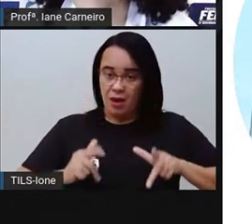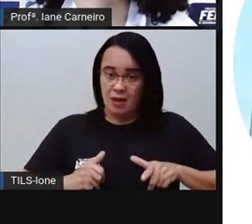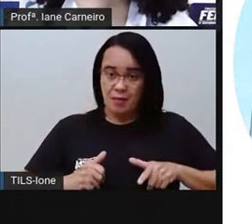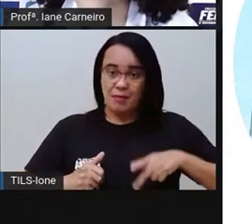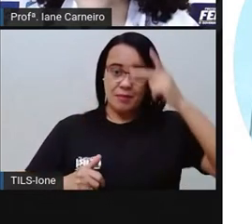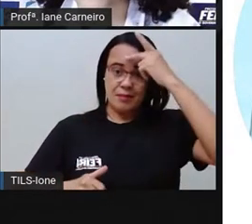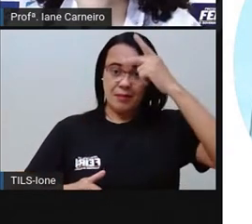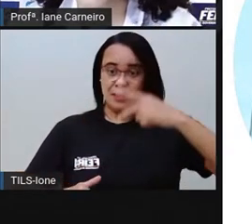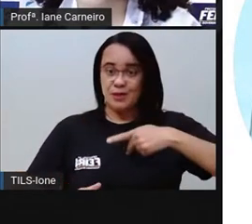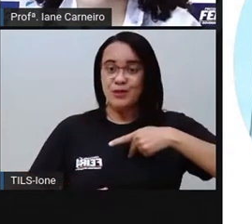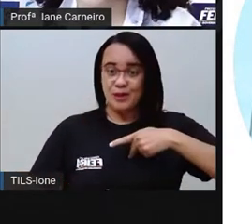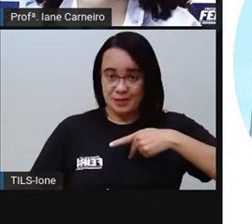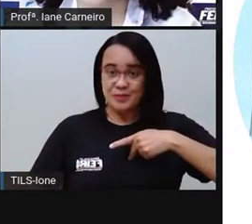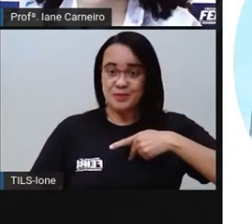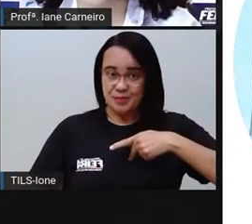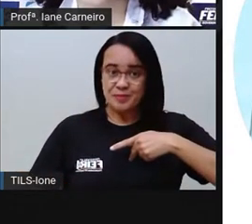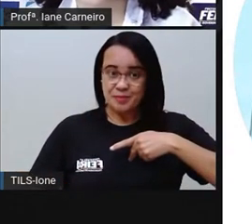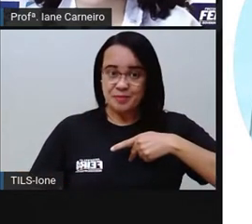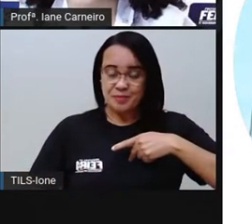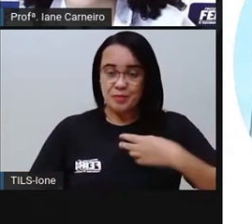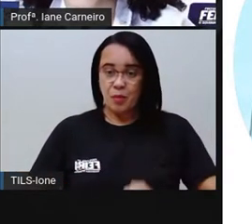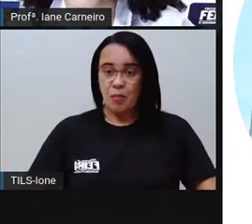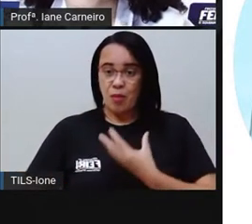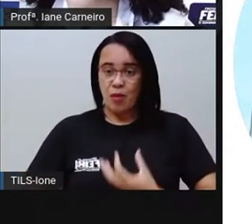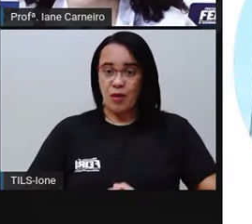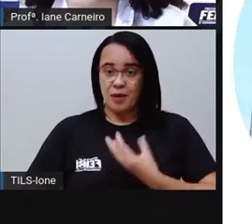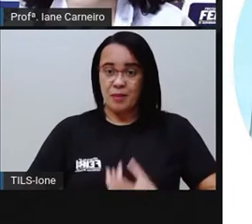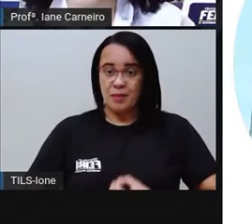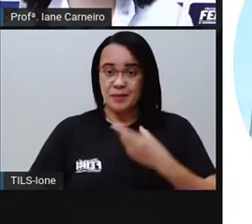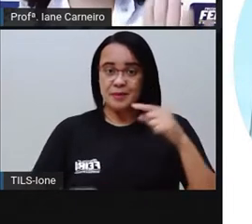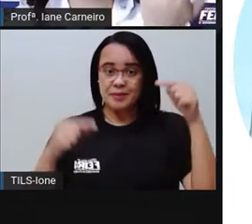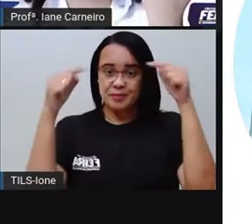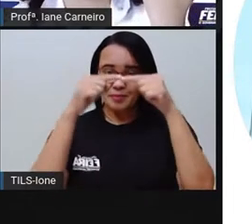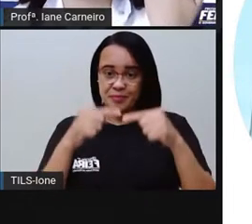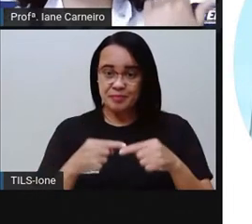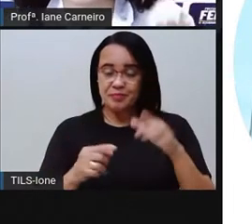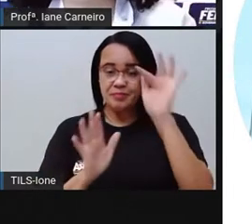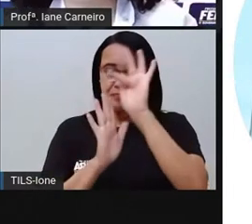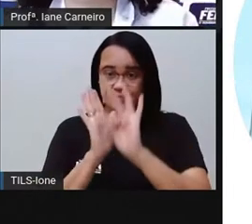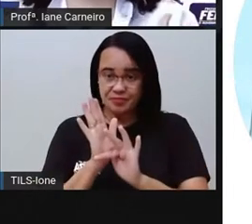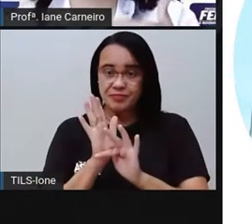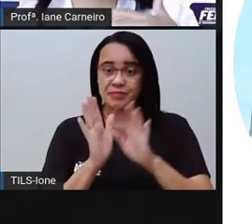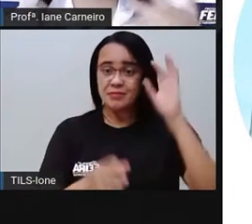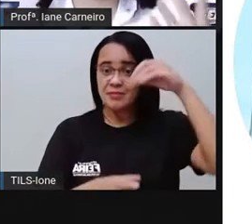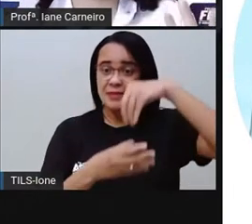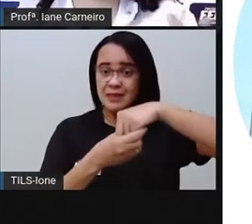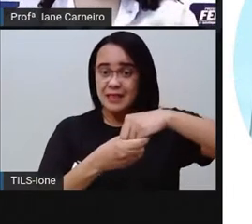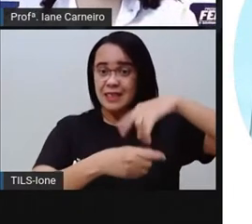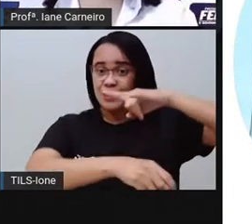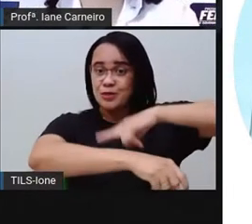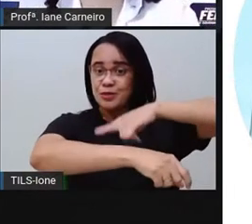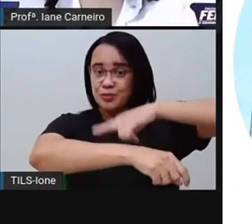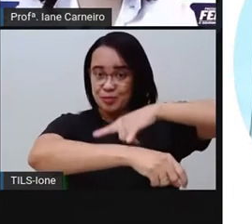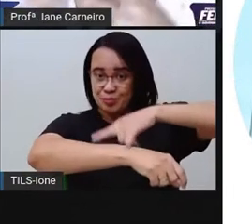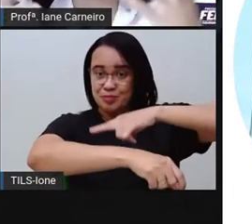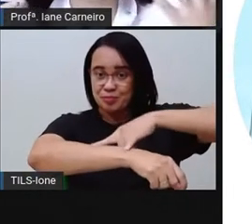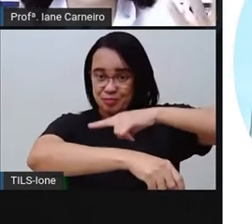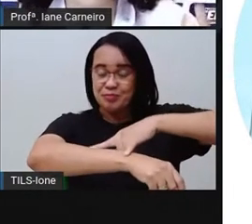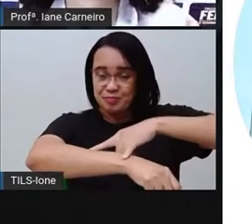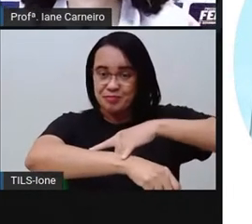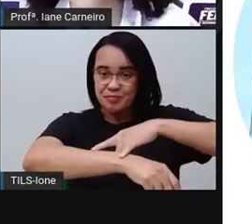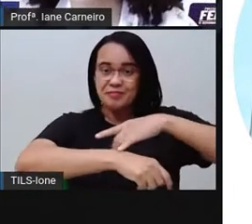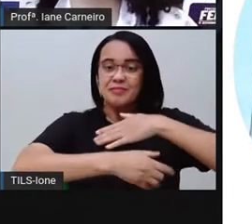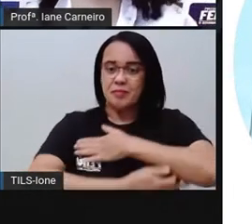pessoal, ó. Então, o cômodo, né? Esse cômodo que a gente vai falar é no banheiro, que é onde a gente faz as nossas